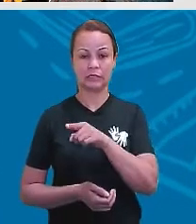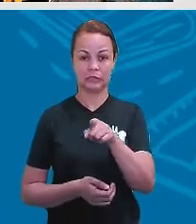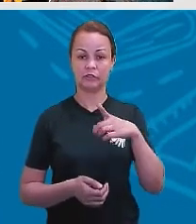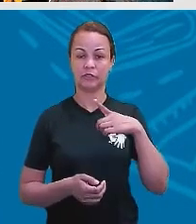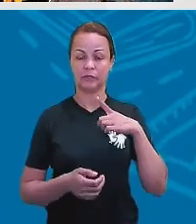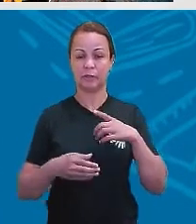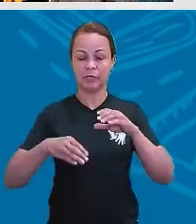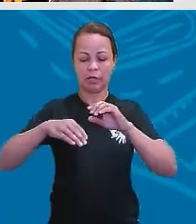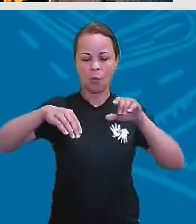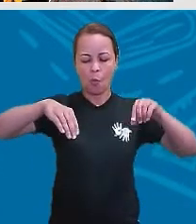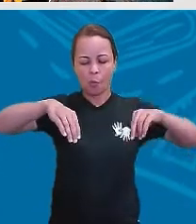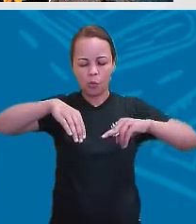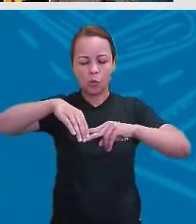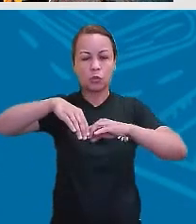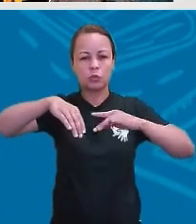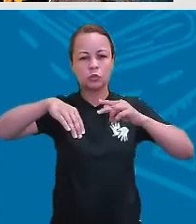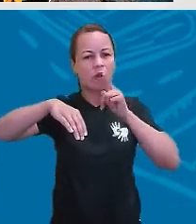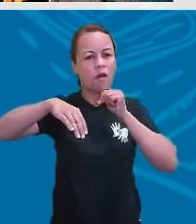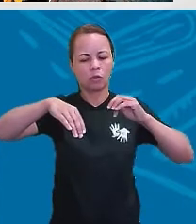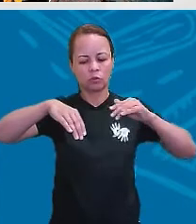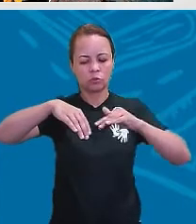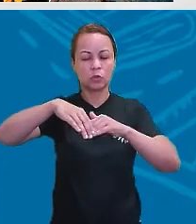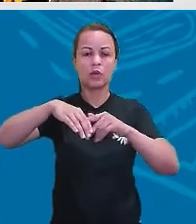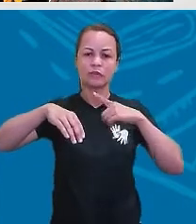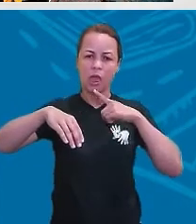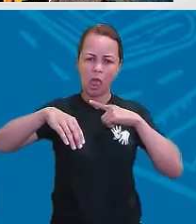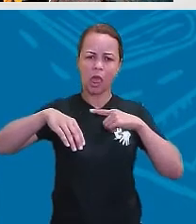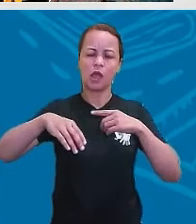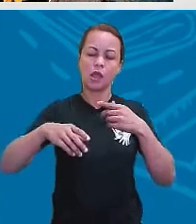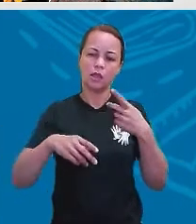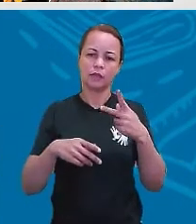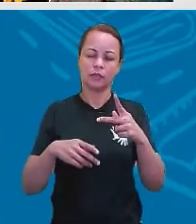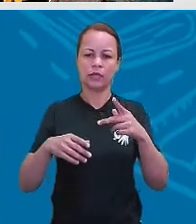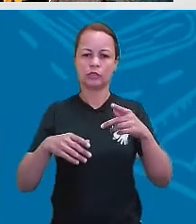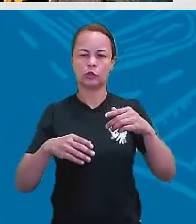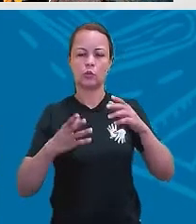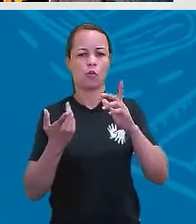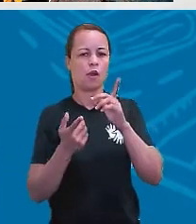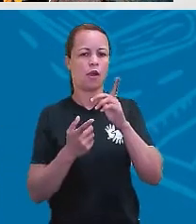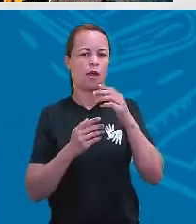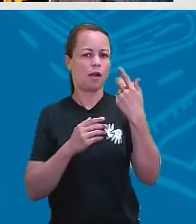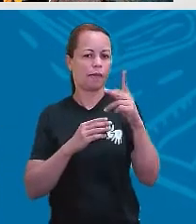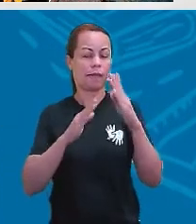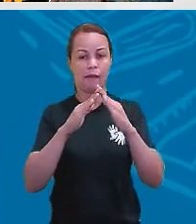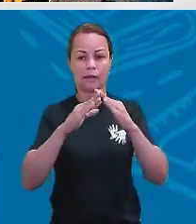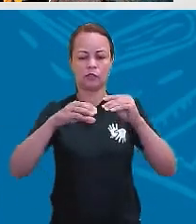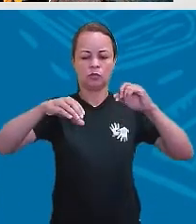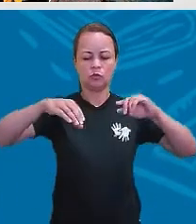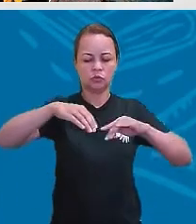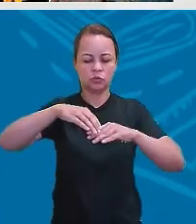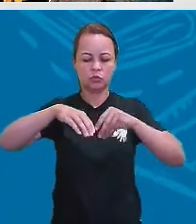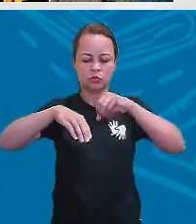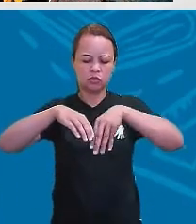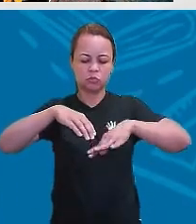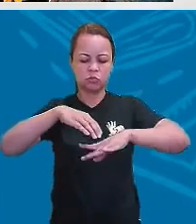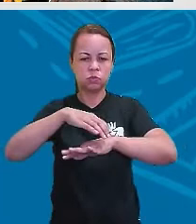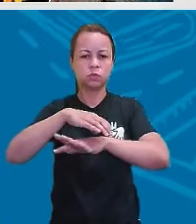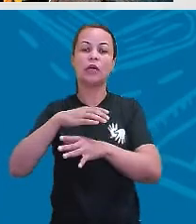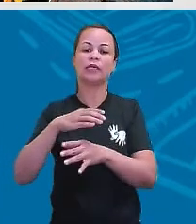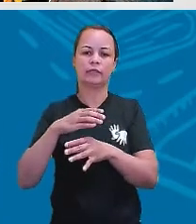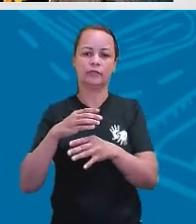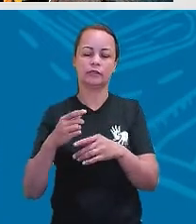de esgoto, né? Se lá os resíduos de esgoto da sua casa elas vão diretamente para uma rede de